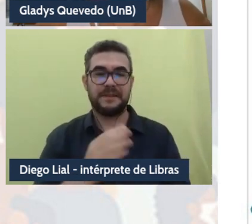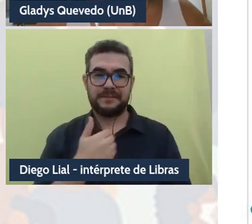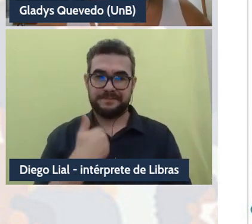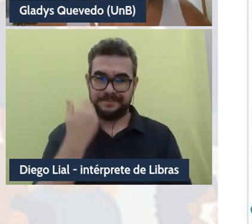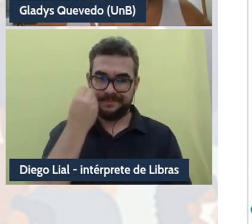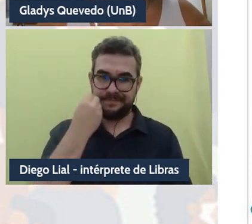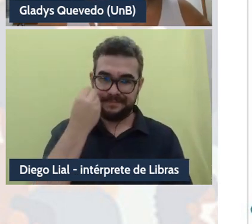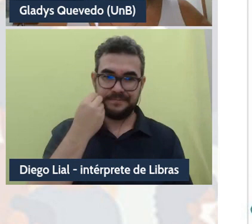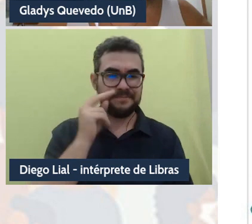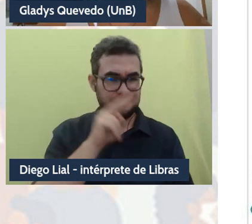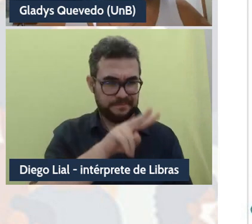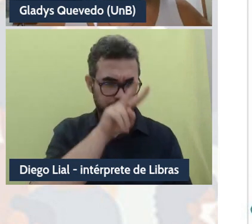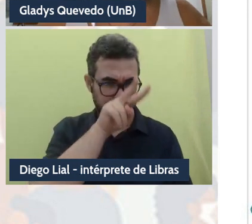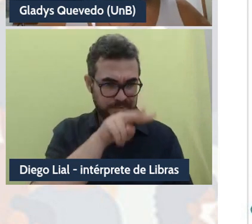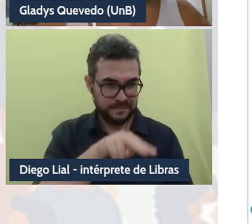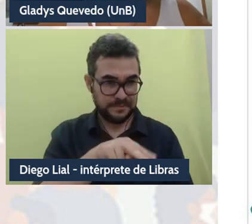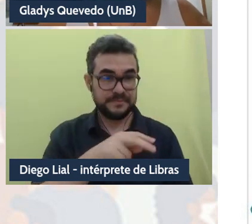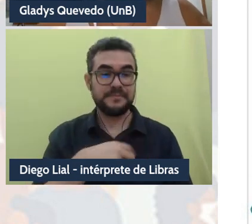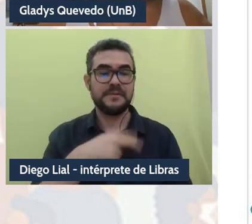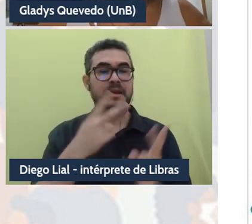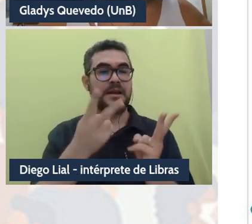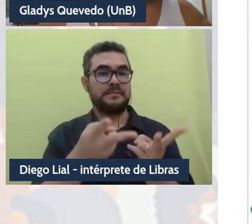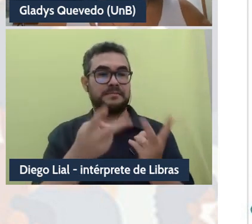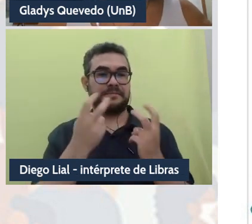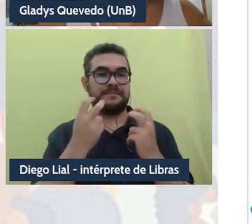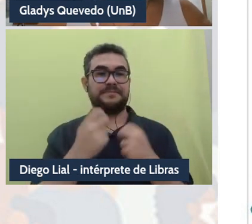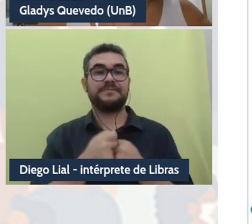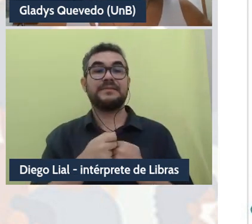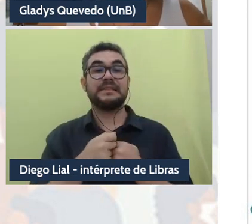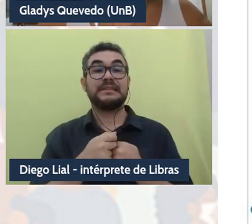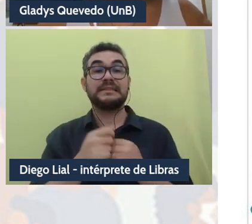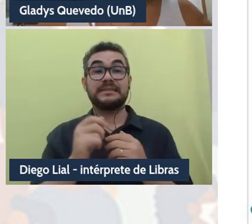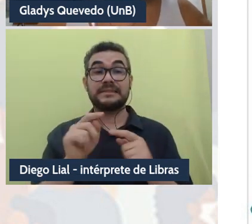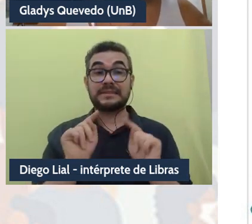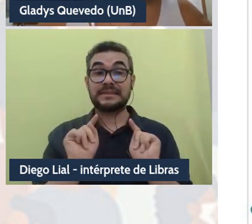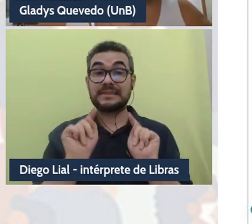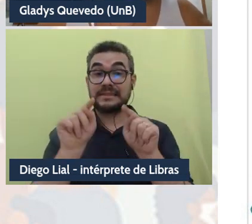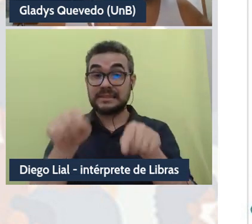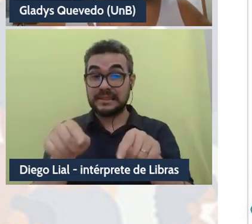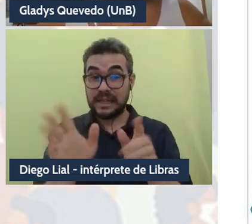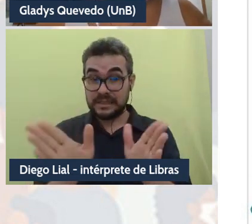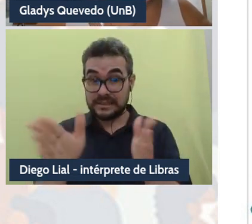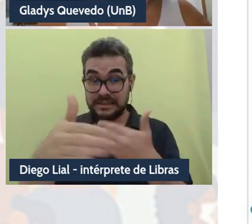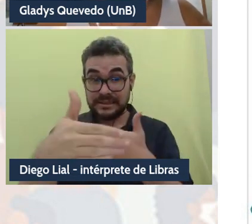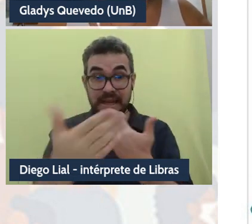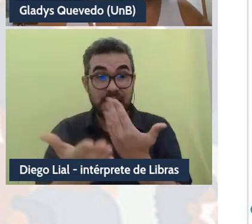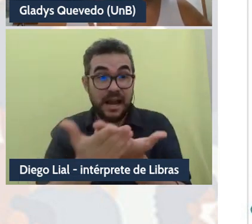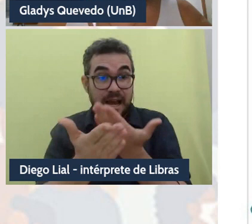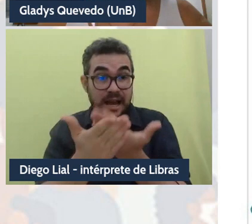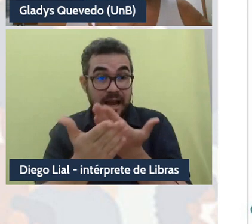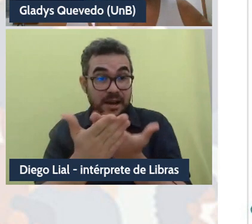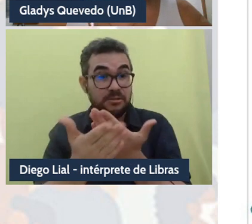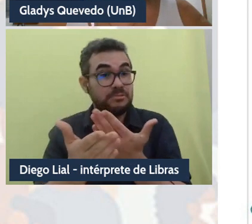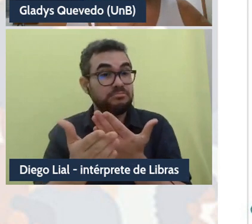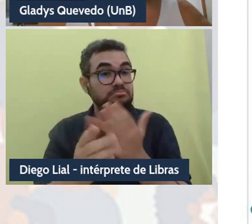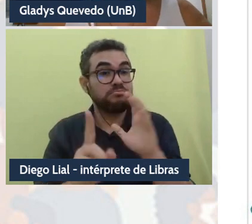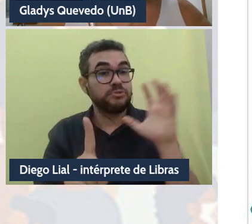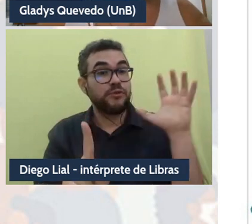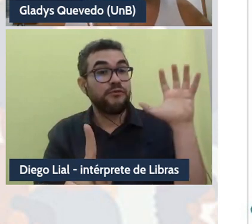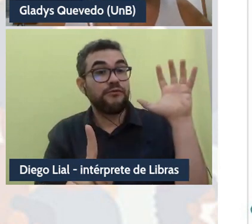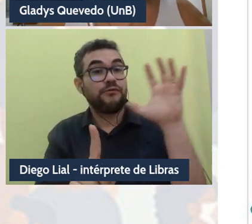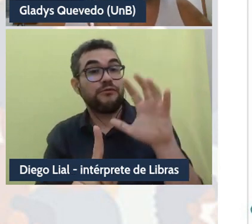grande impacto do Enem nas salas de aula foi a questão do olhar para os gêneros discursivos, né?